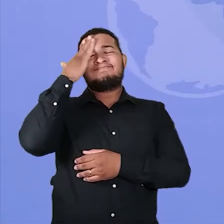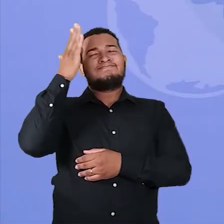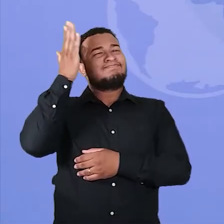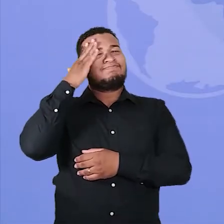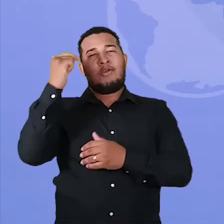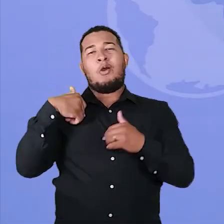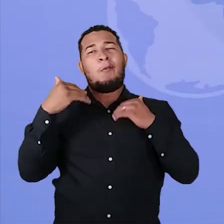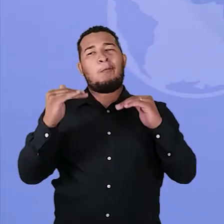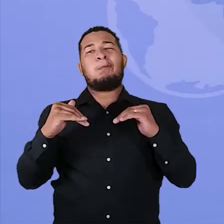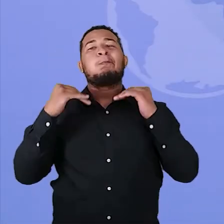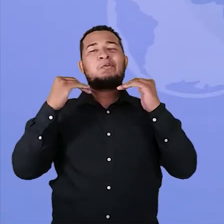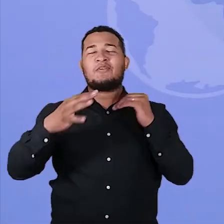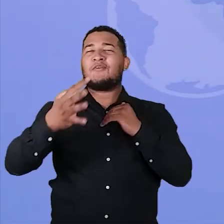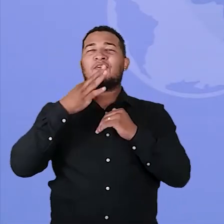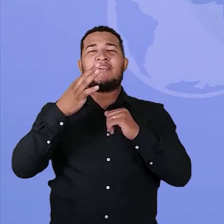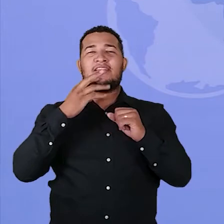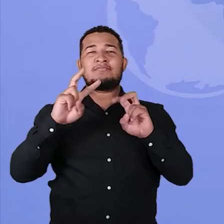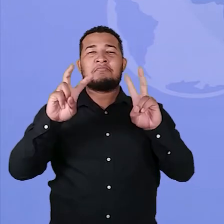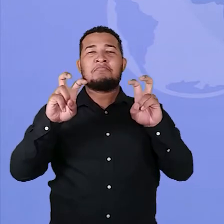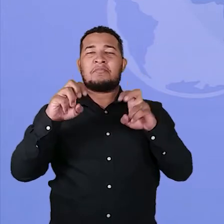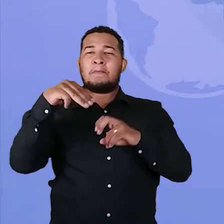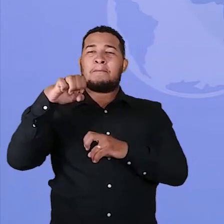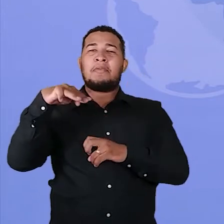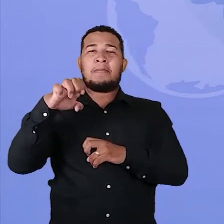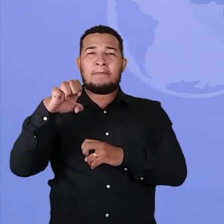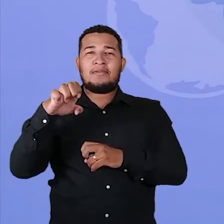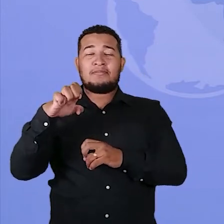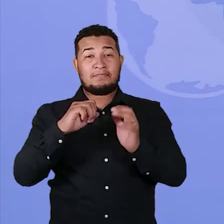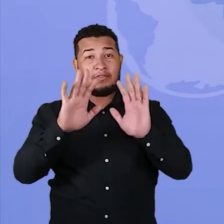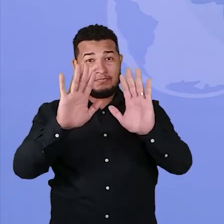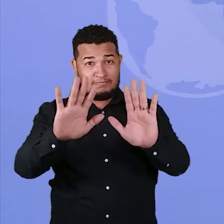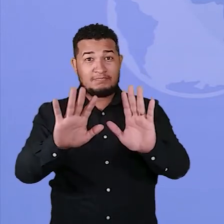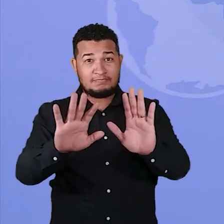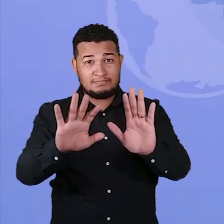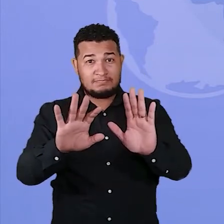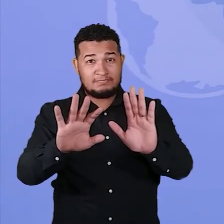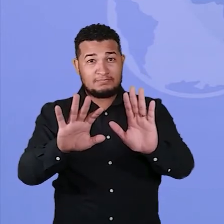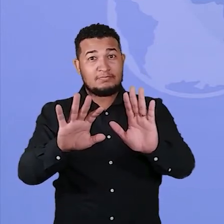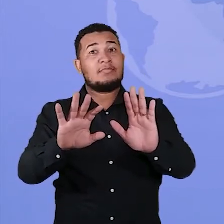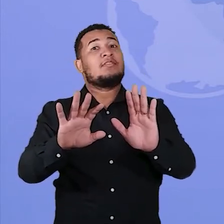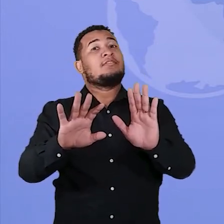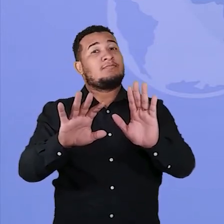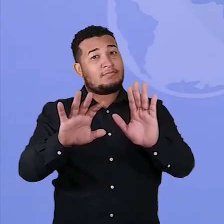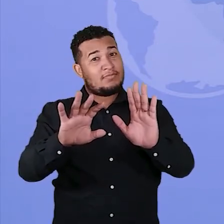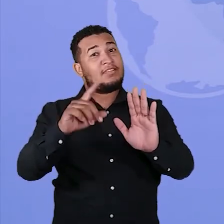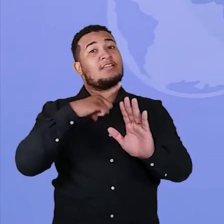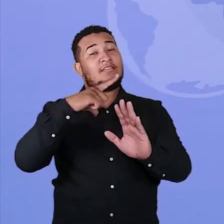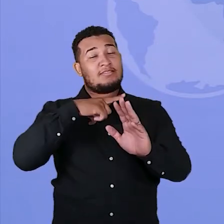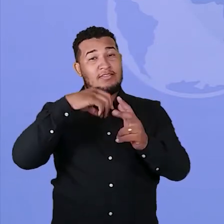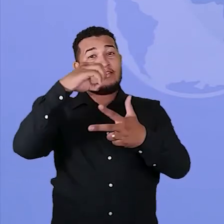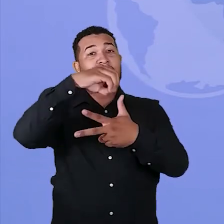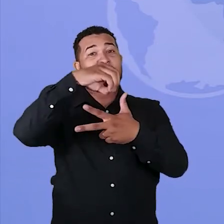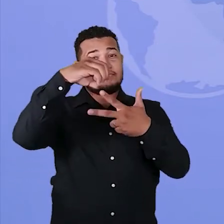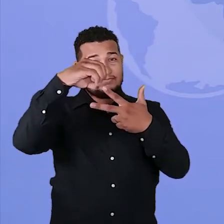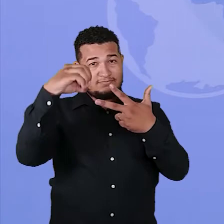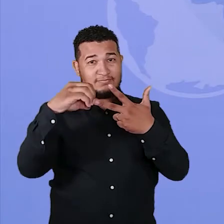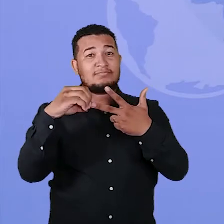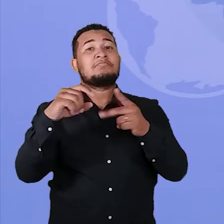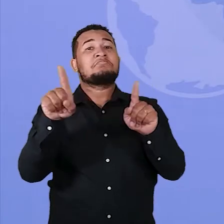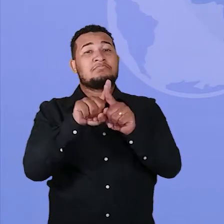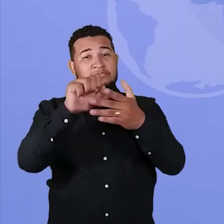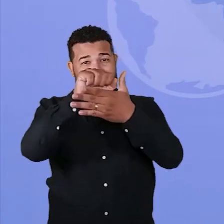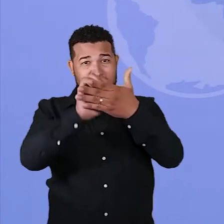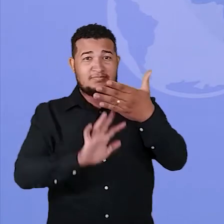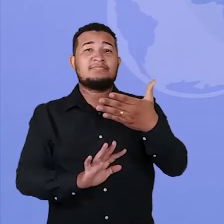Em meme eu sei sobre o assunto. Agora, tem um detalhe, está caindo em Enem, está caindo